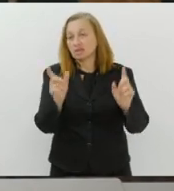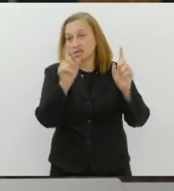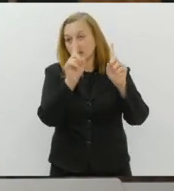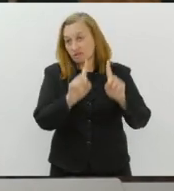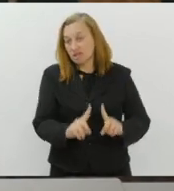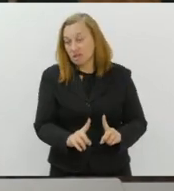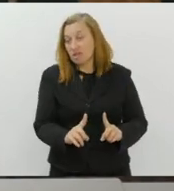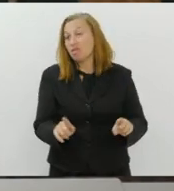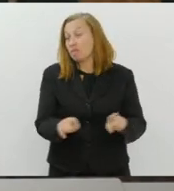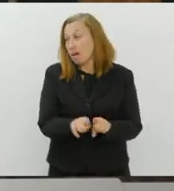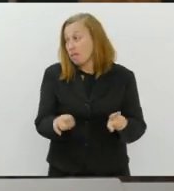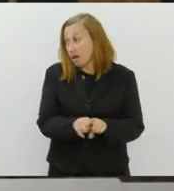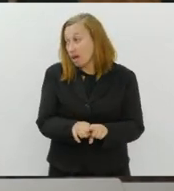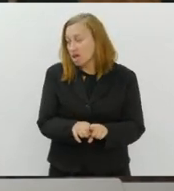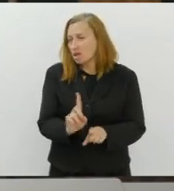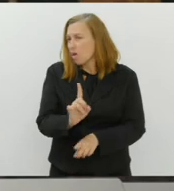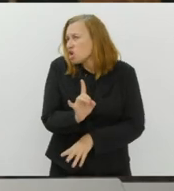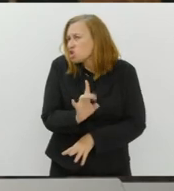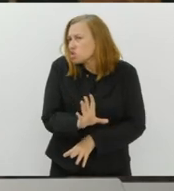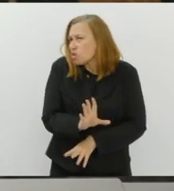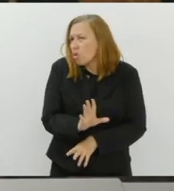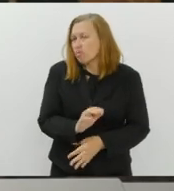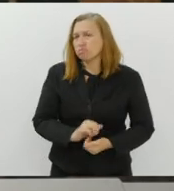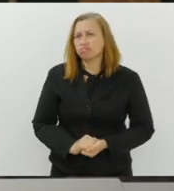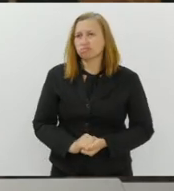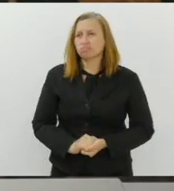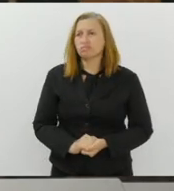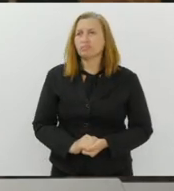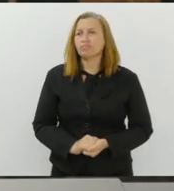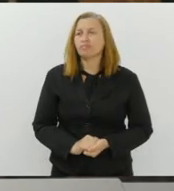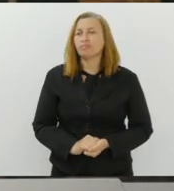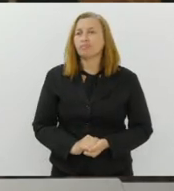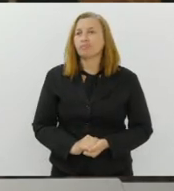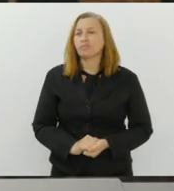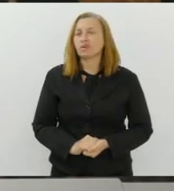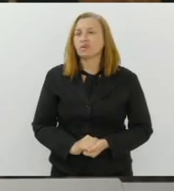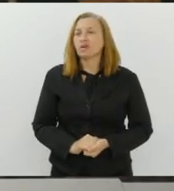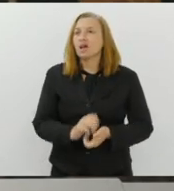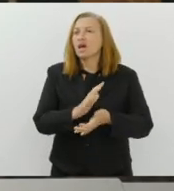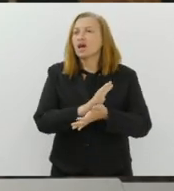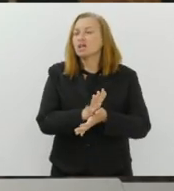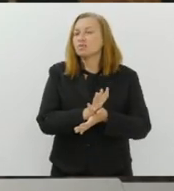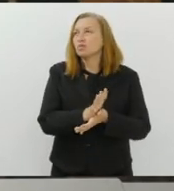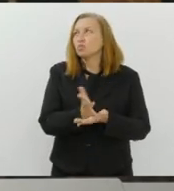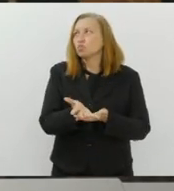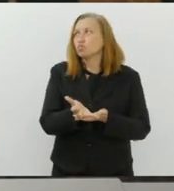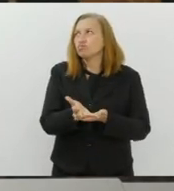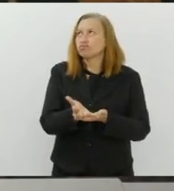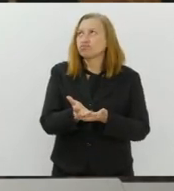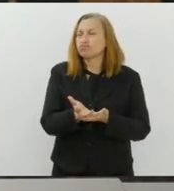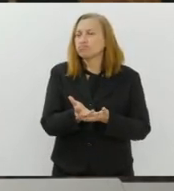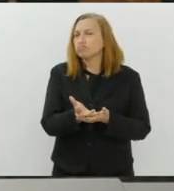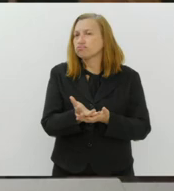né? E não é só, né, a discriminação